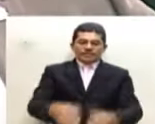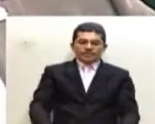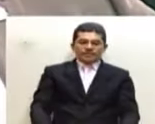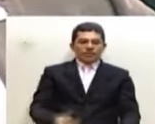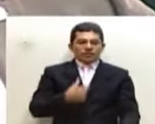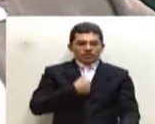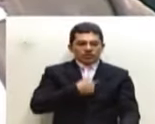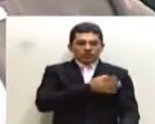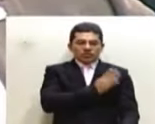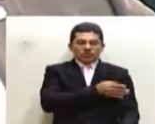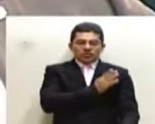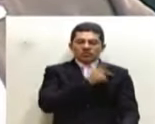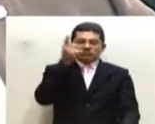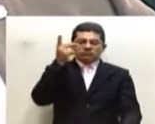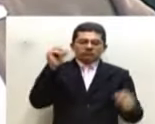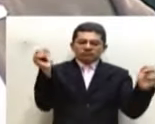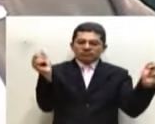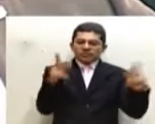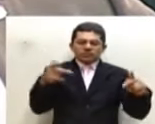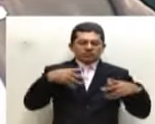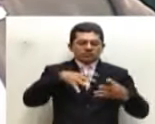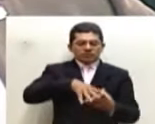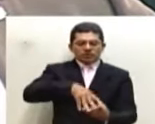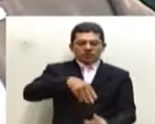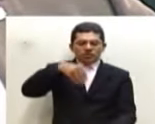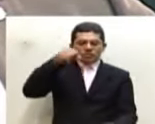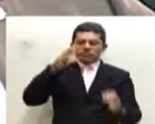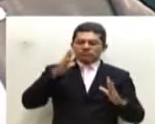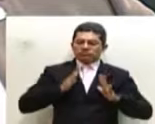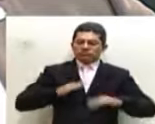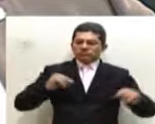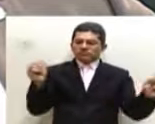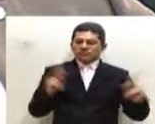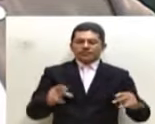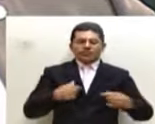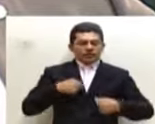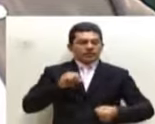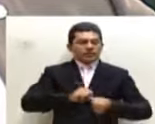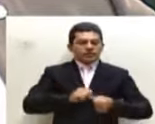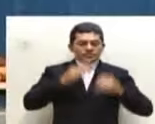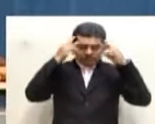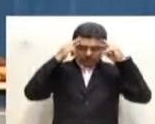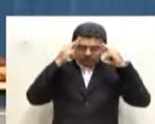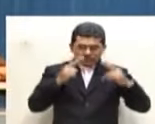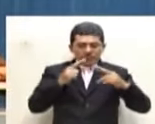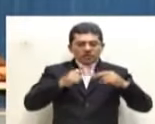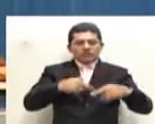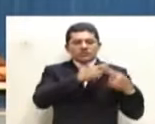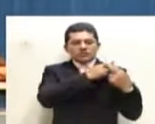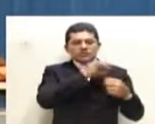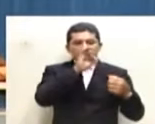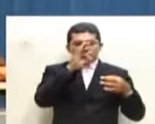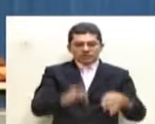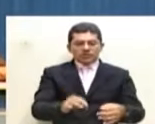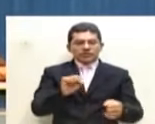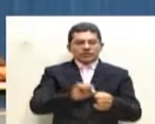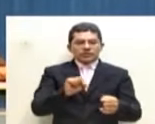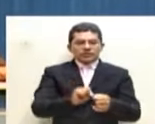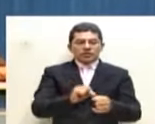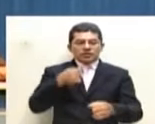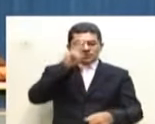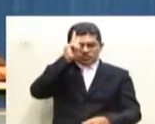de coração tranquilo, de alma tranquila, certo de que cumpri o meu dever e certo de que essa